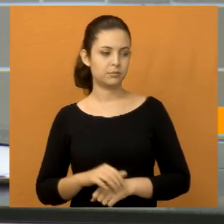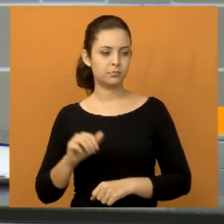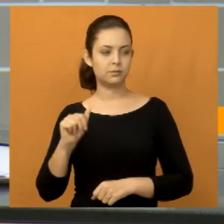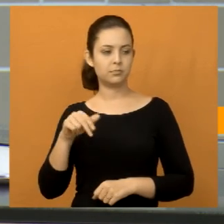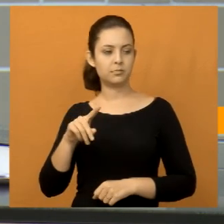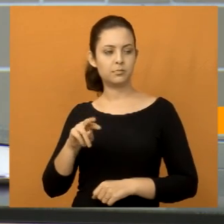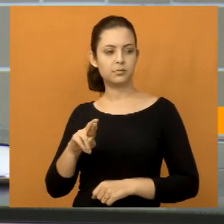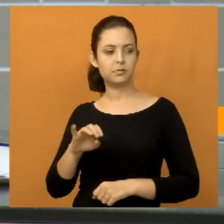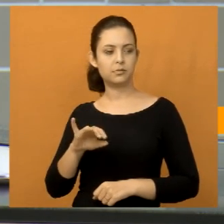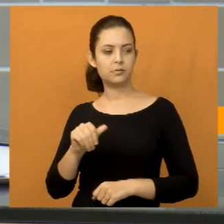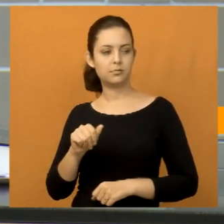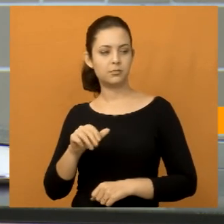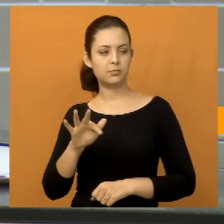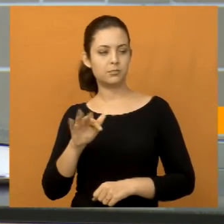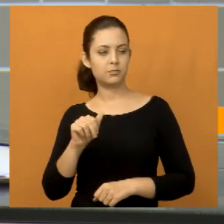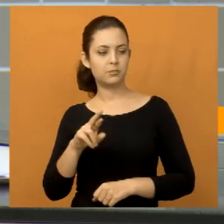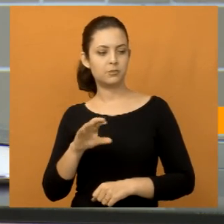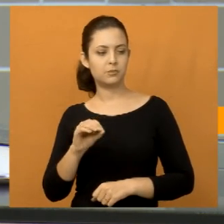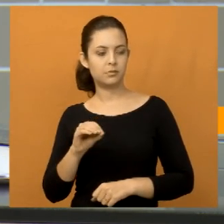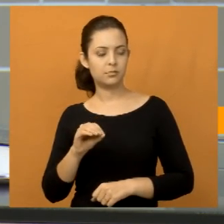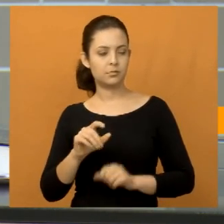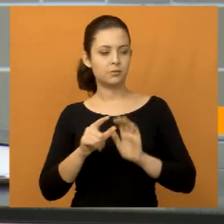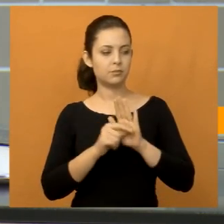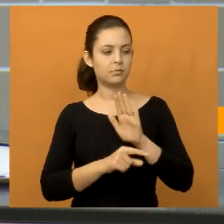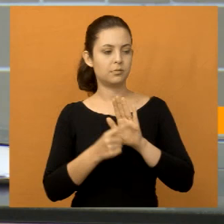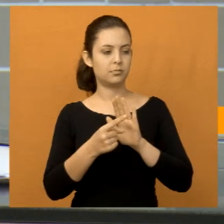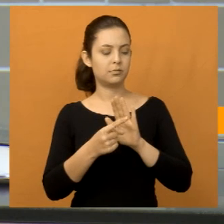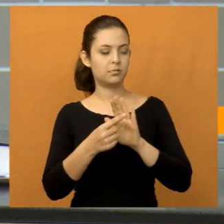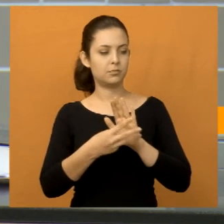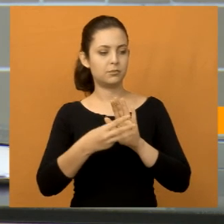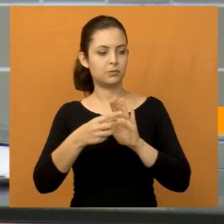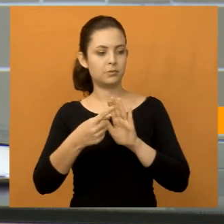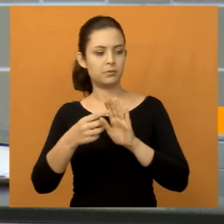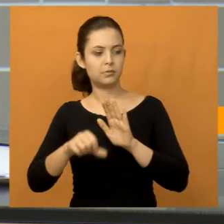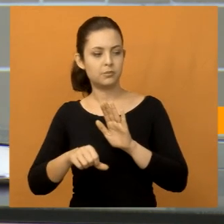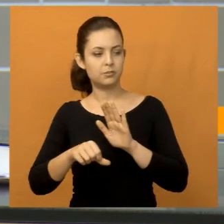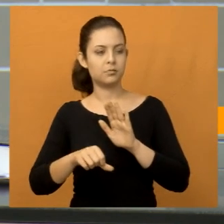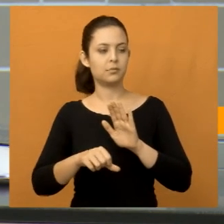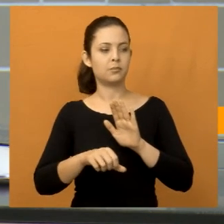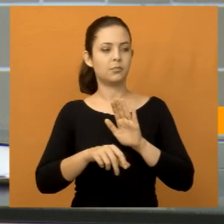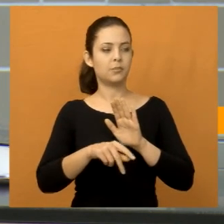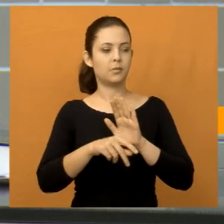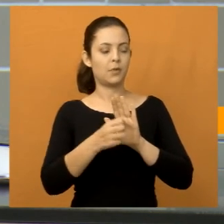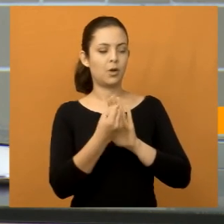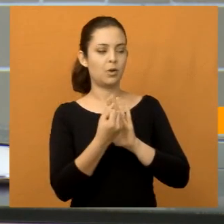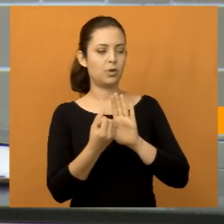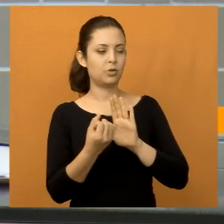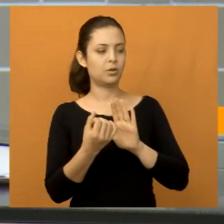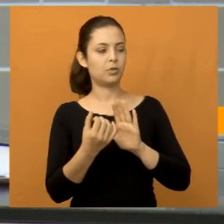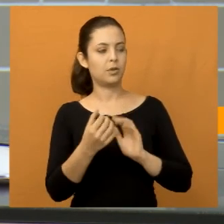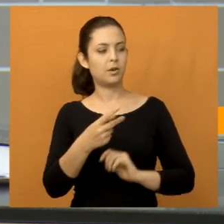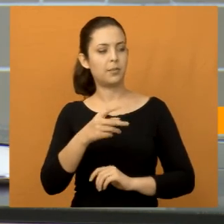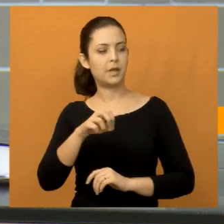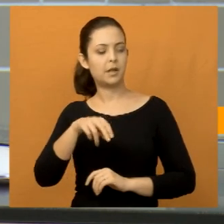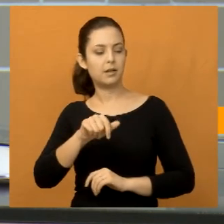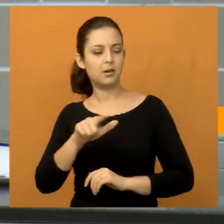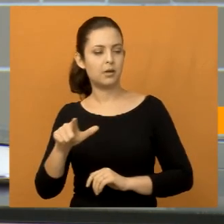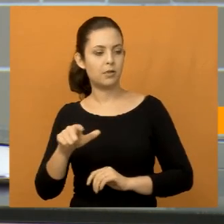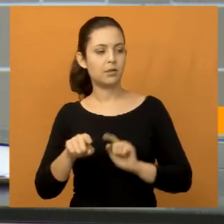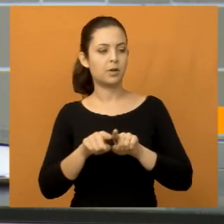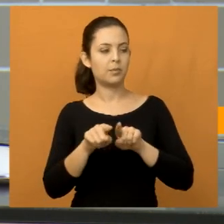Andréia Miguel Rocha Faro, artigo 319 do Código Penal. Sandra Maria da Silva,